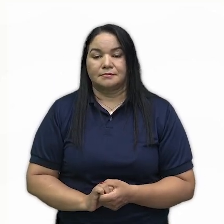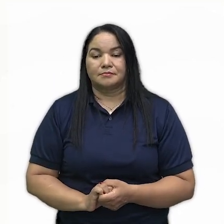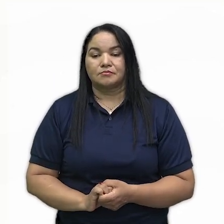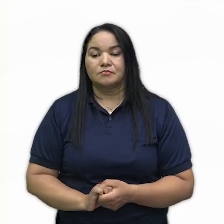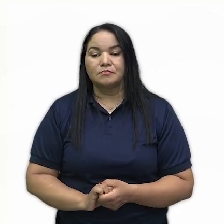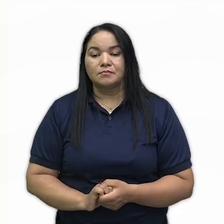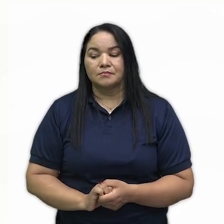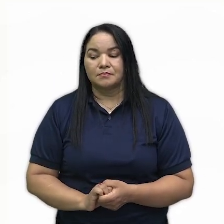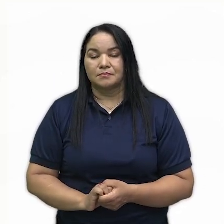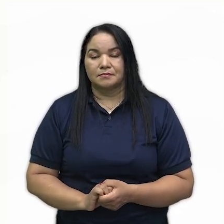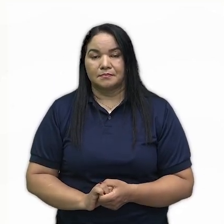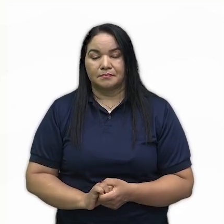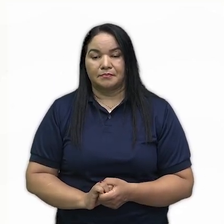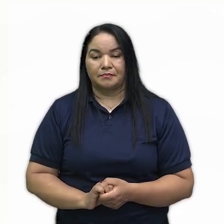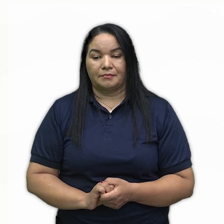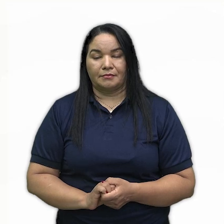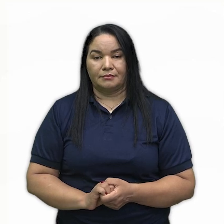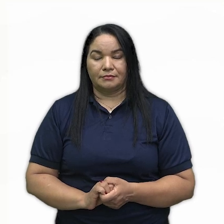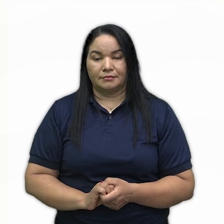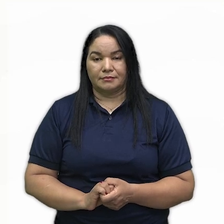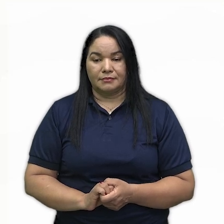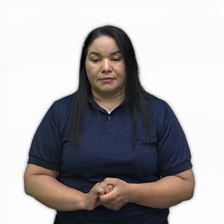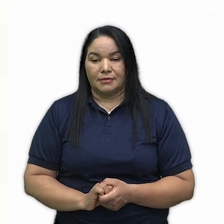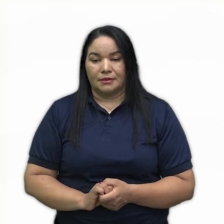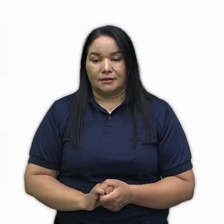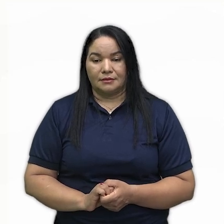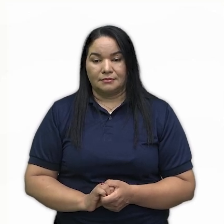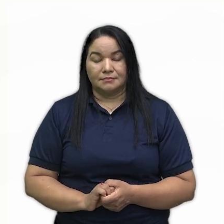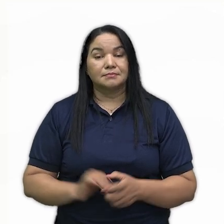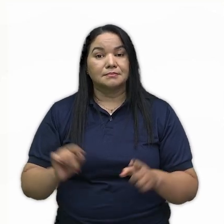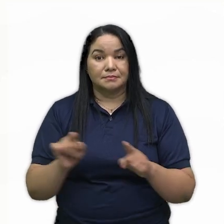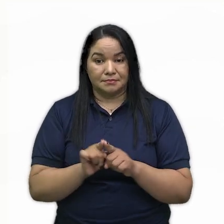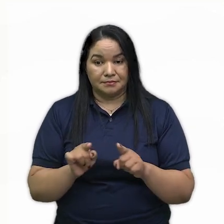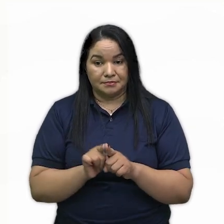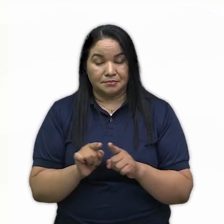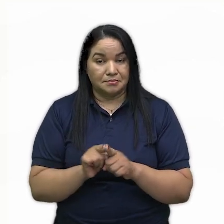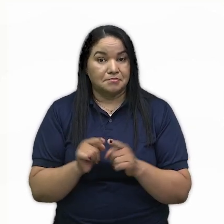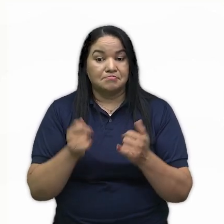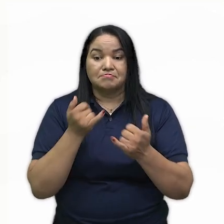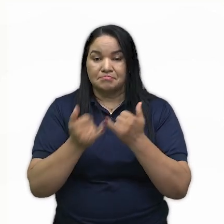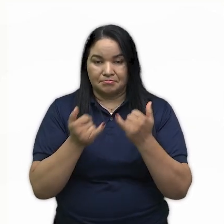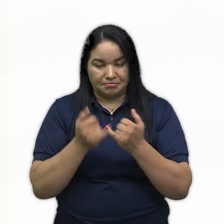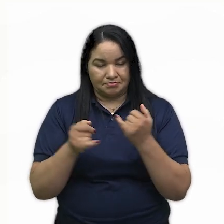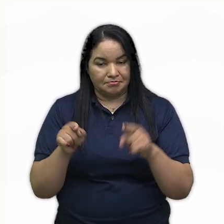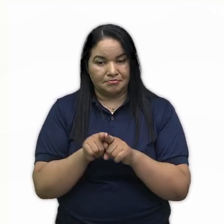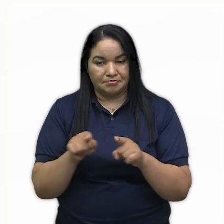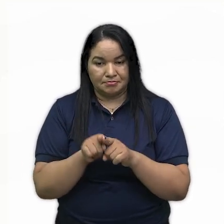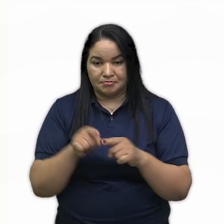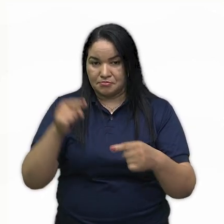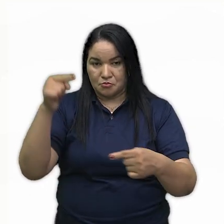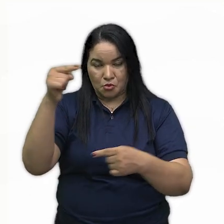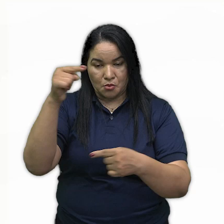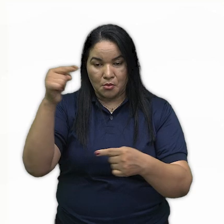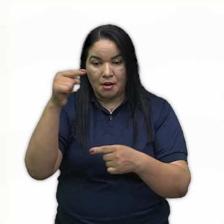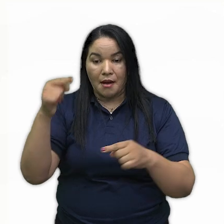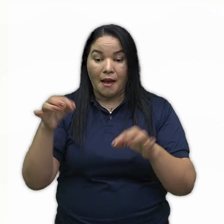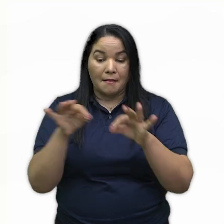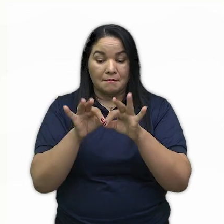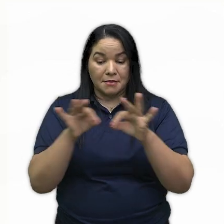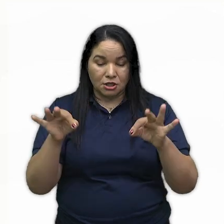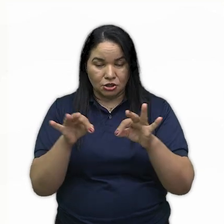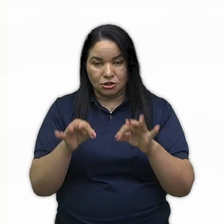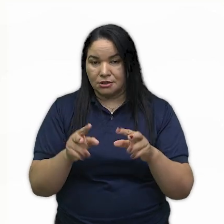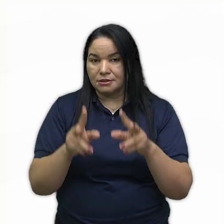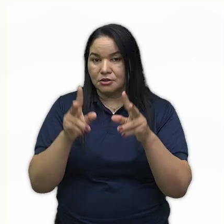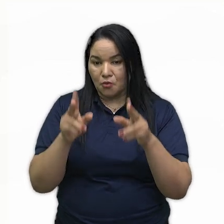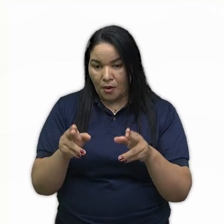direção, ok? Idênticas e paralelas, ou seja, elas possuem exatamente a mesma medida,